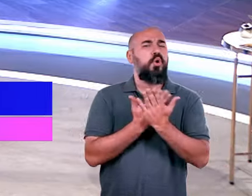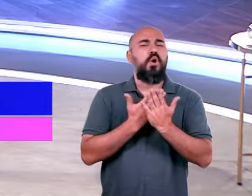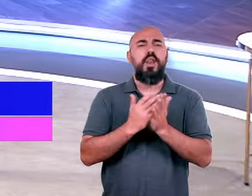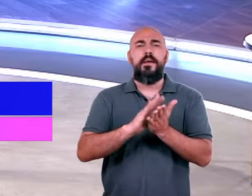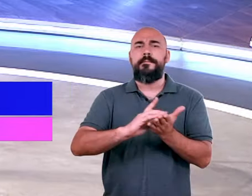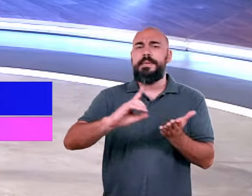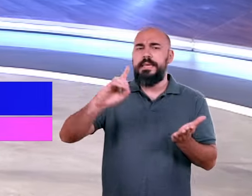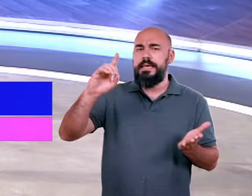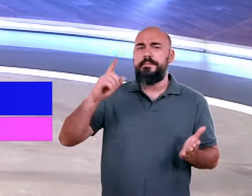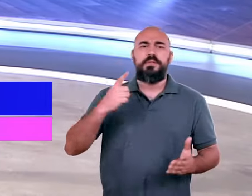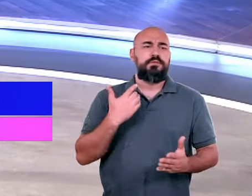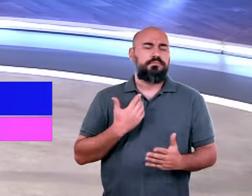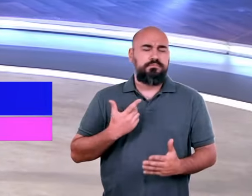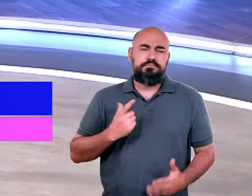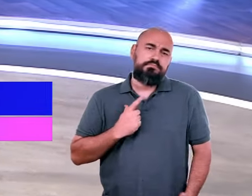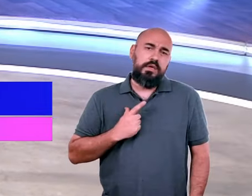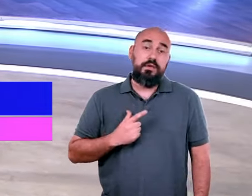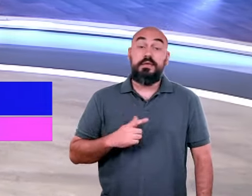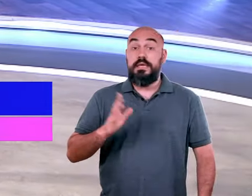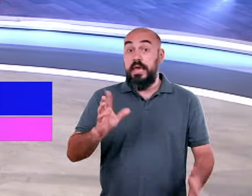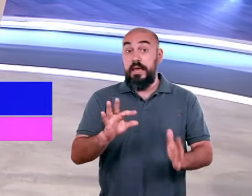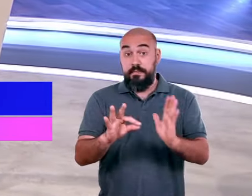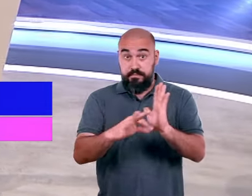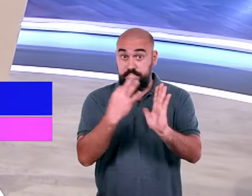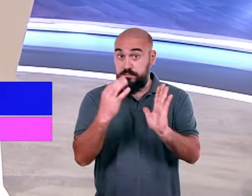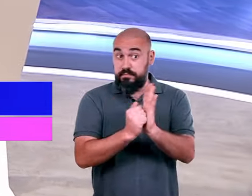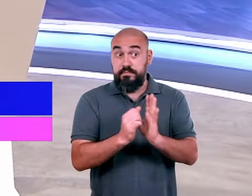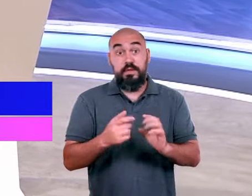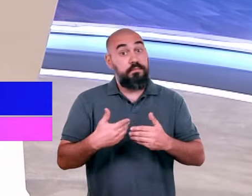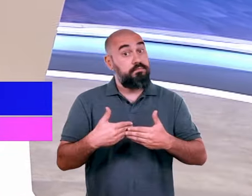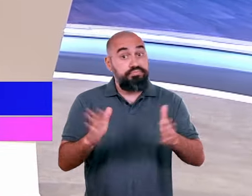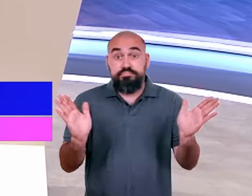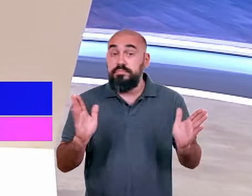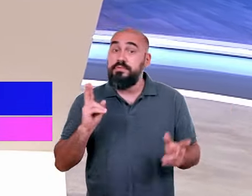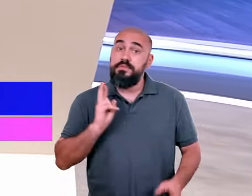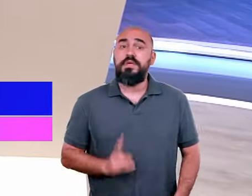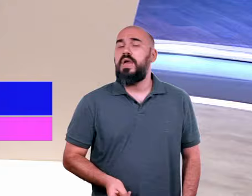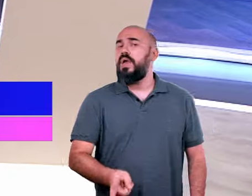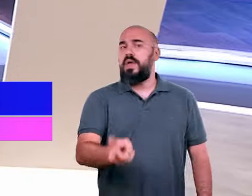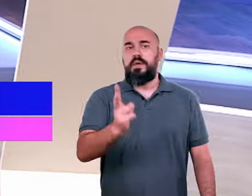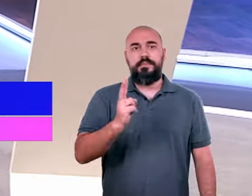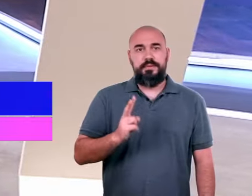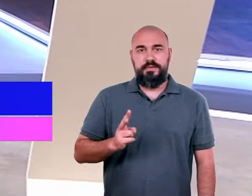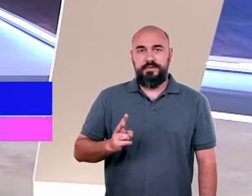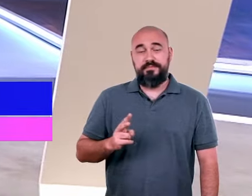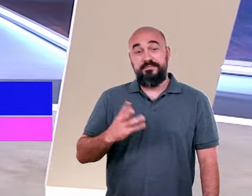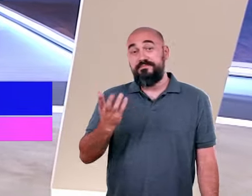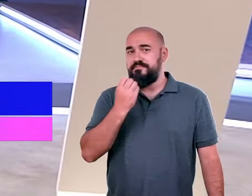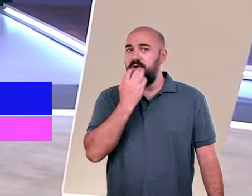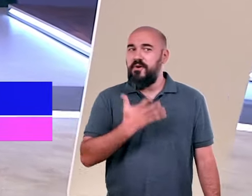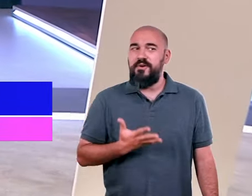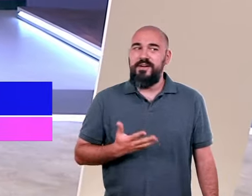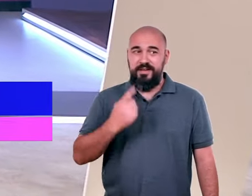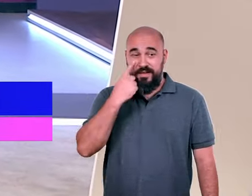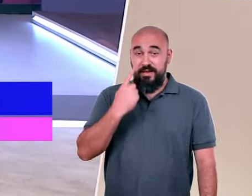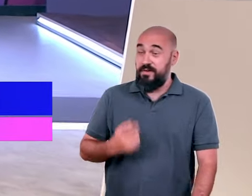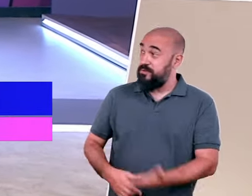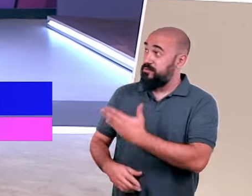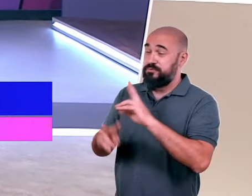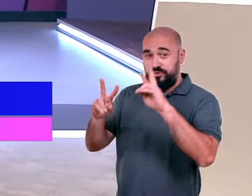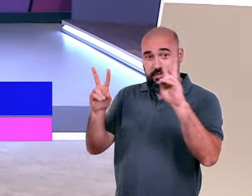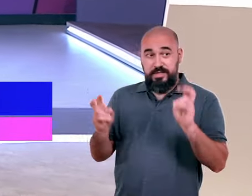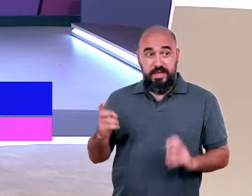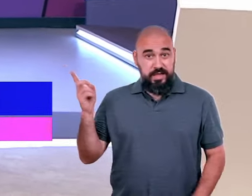mundo, e as matrículas estão sempre abertas. Olha que privilégio, que coisa boa. Aqui você já está vendo o título da palestra de